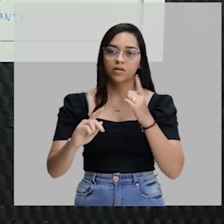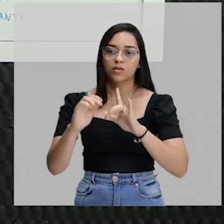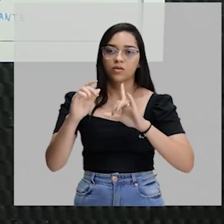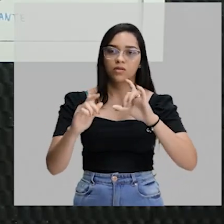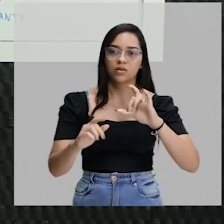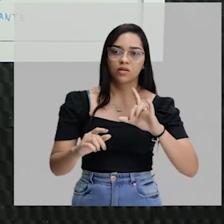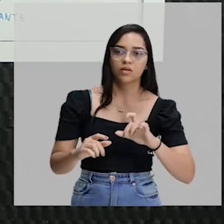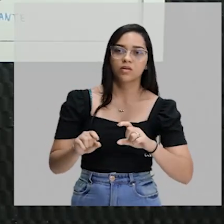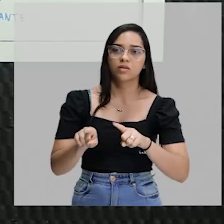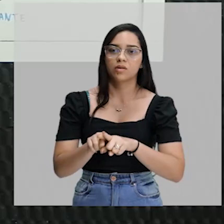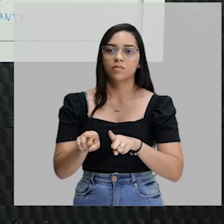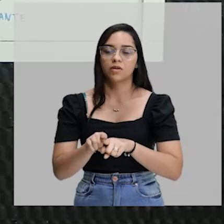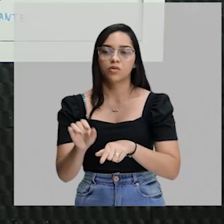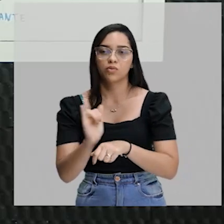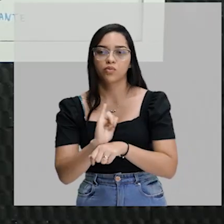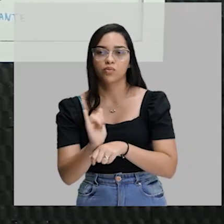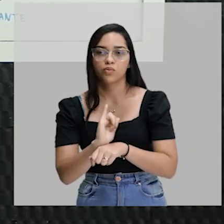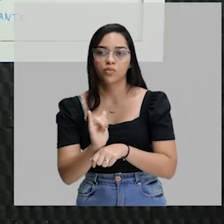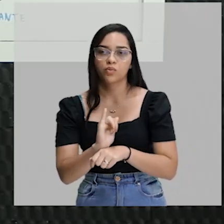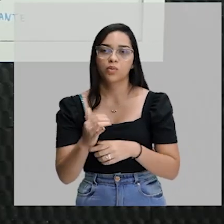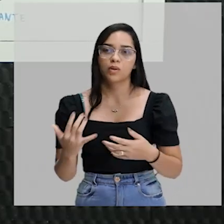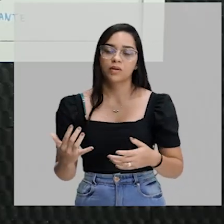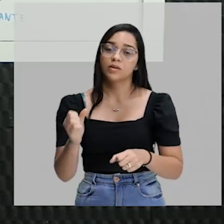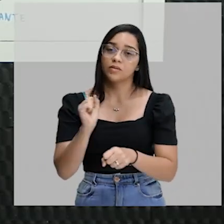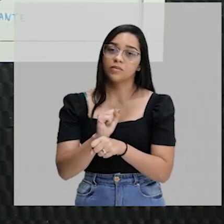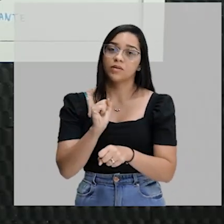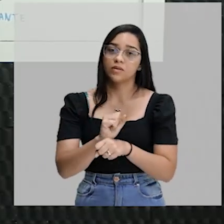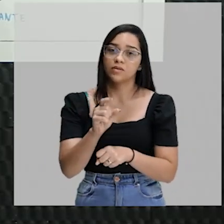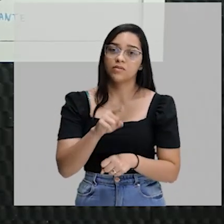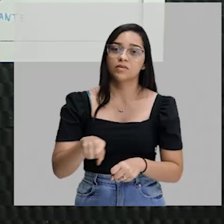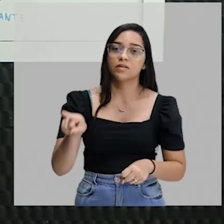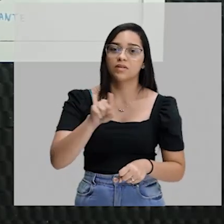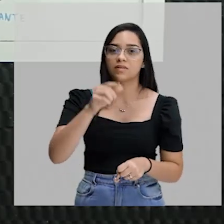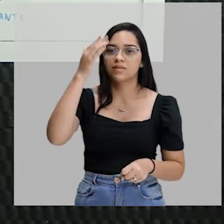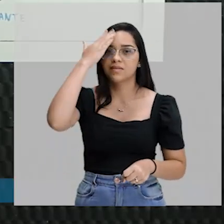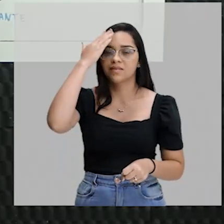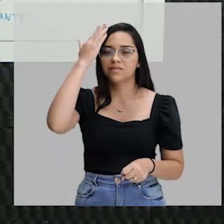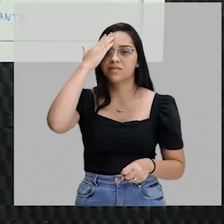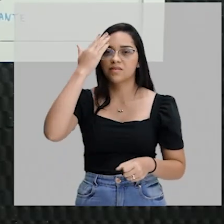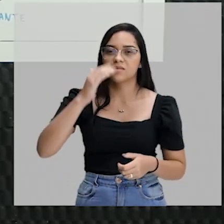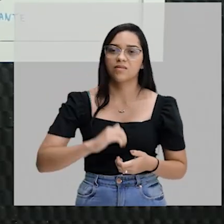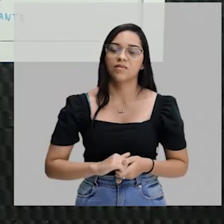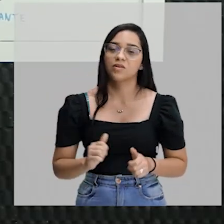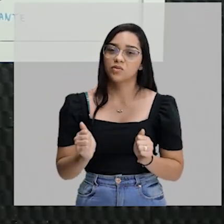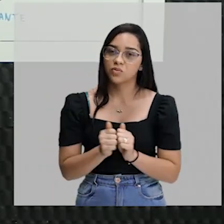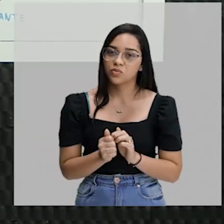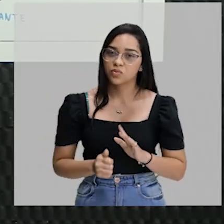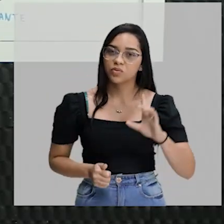Instagram, nós estamos no YouTube. E eu espero que vocês tenham entendido, pessoal.